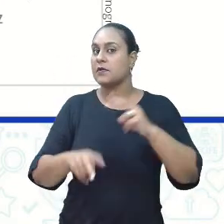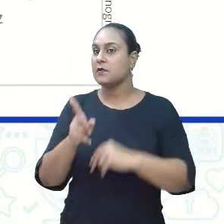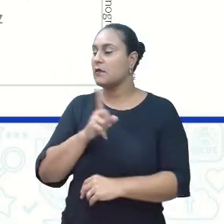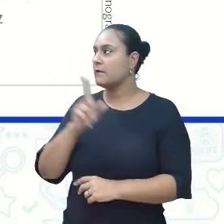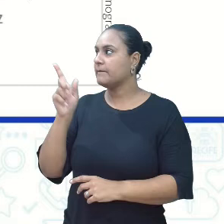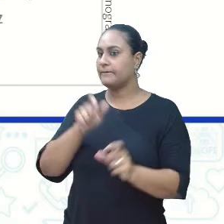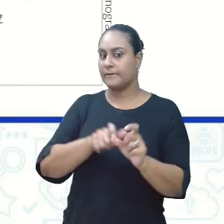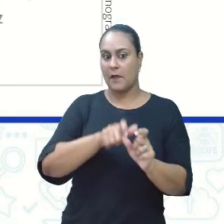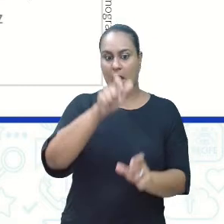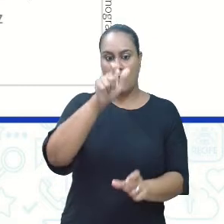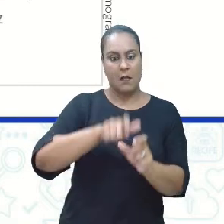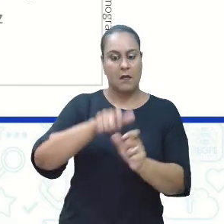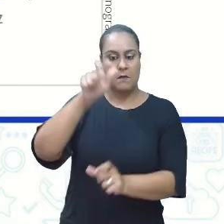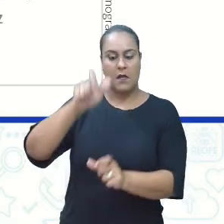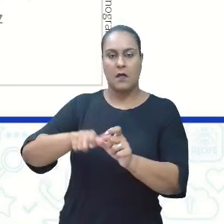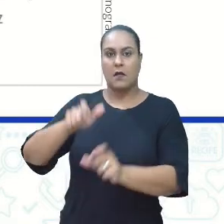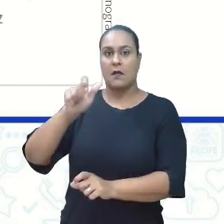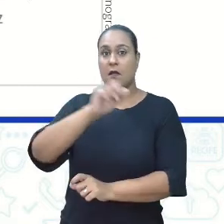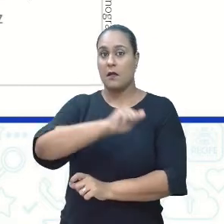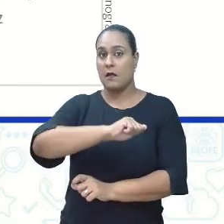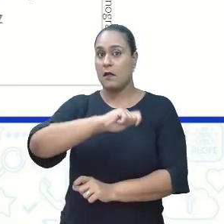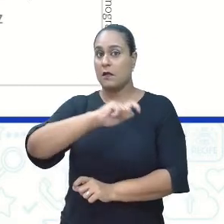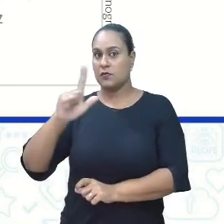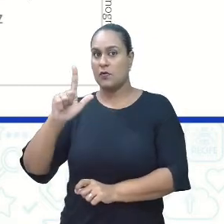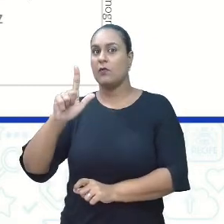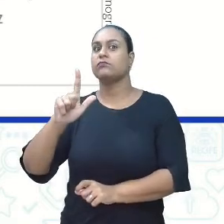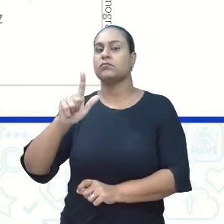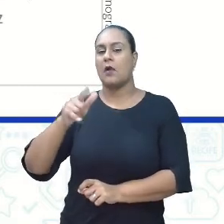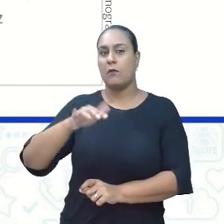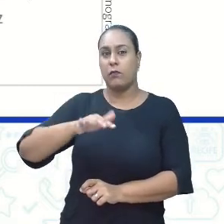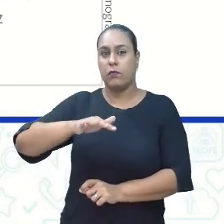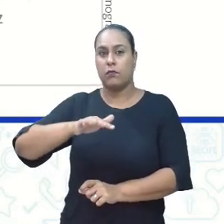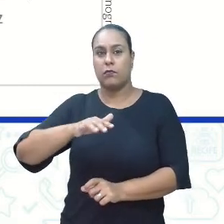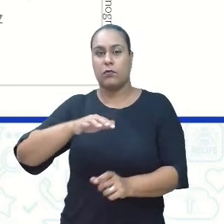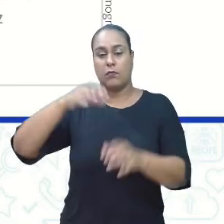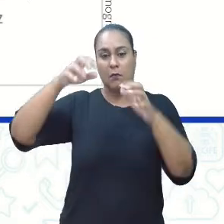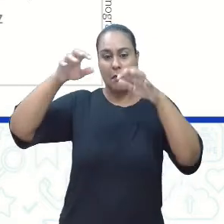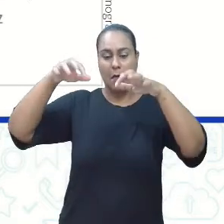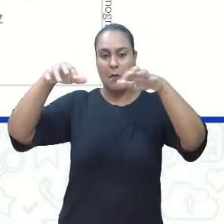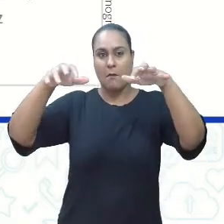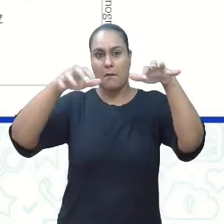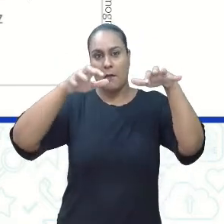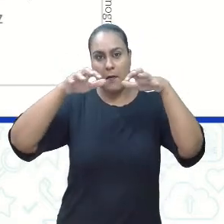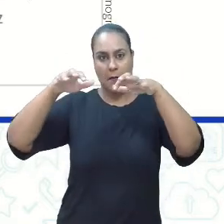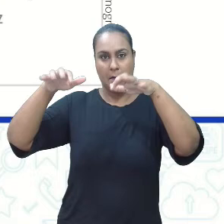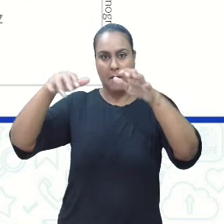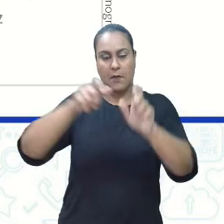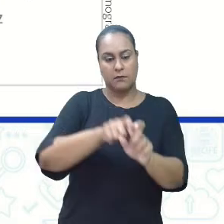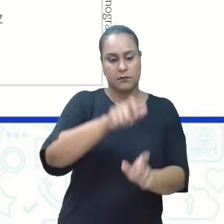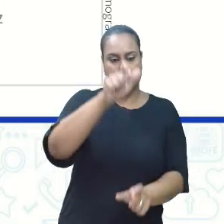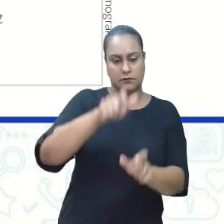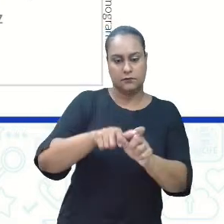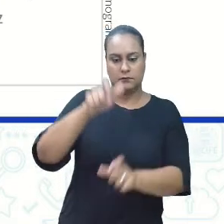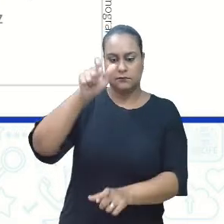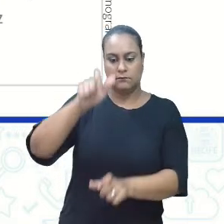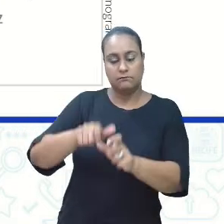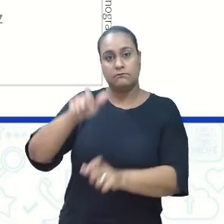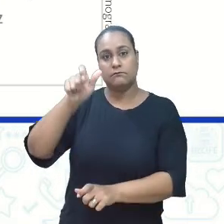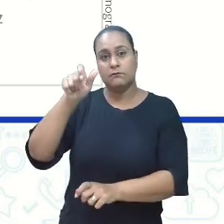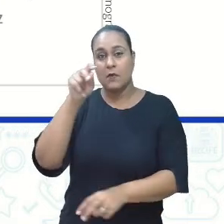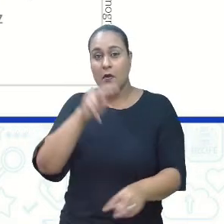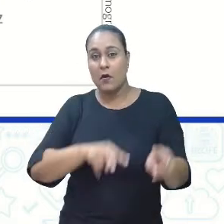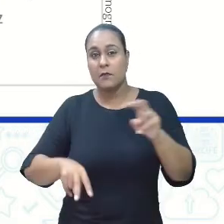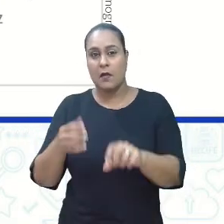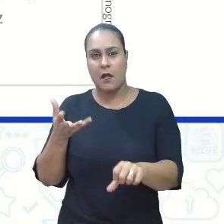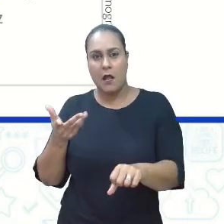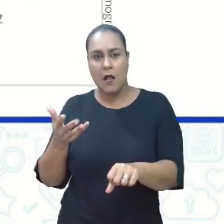barrinhas azuis, elas representam a precipitação, né? Precipitação de chuva, não é isso, professor? Isso. Então, a gente observa que é um